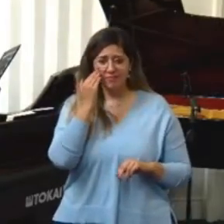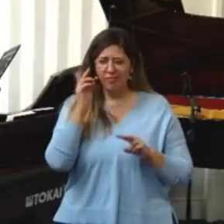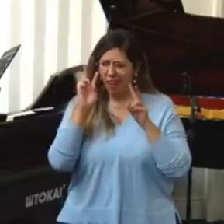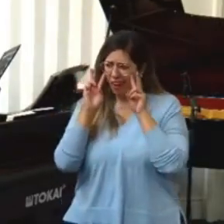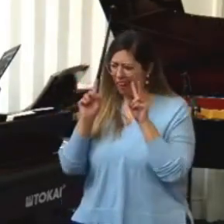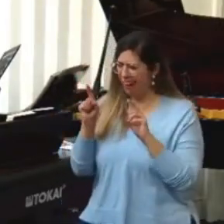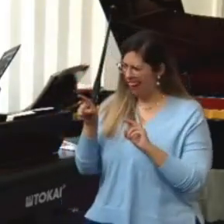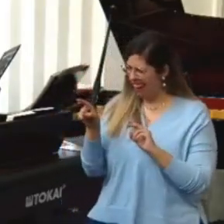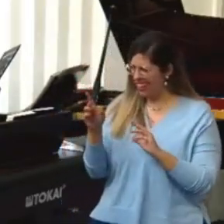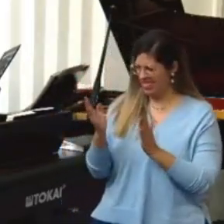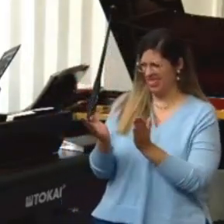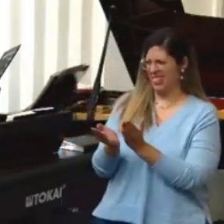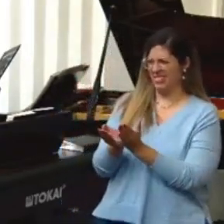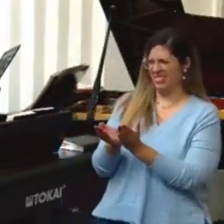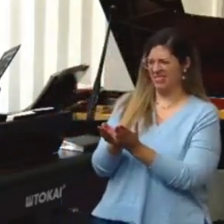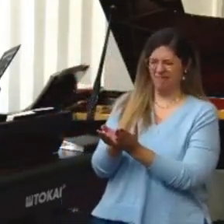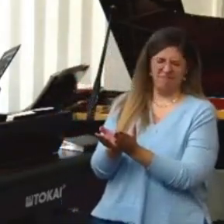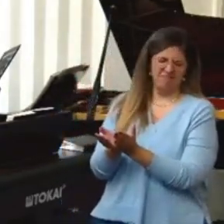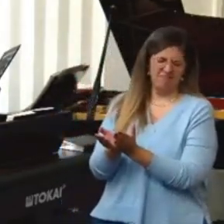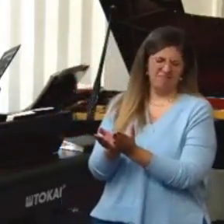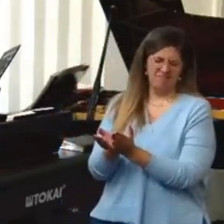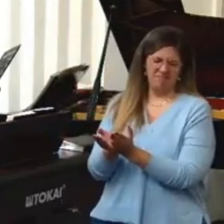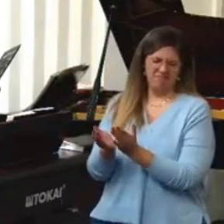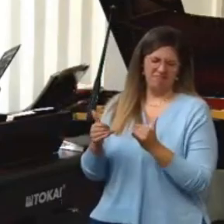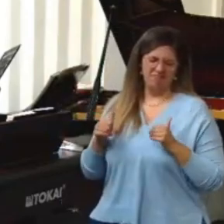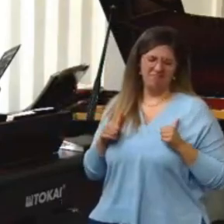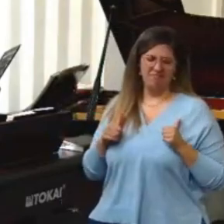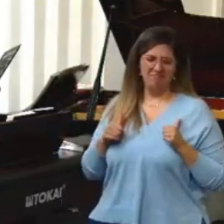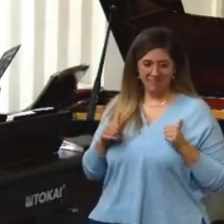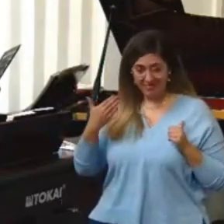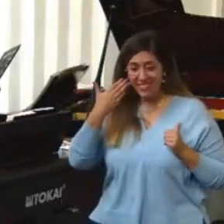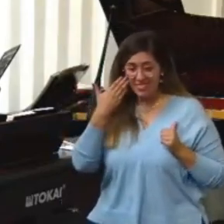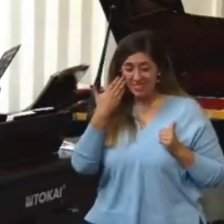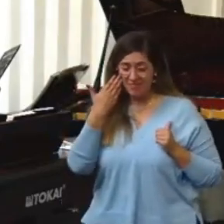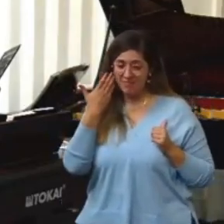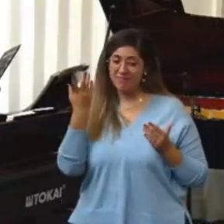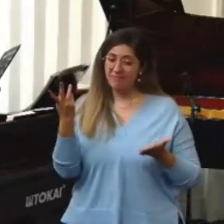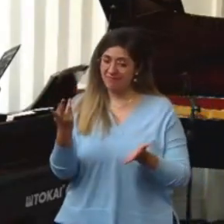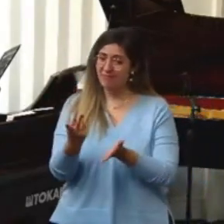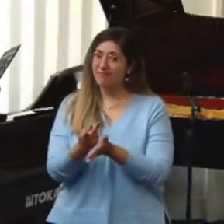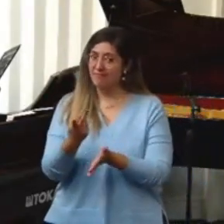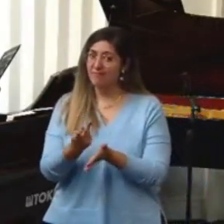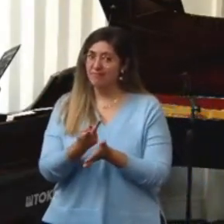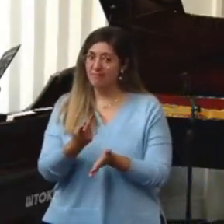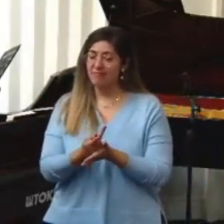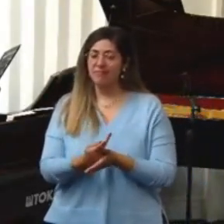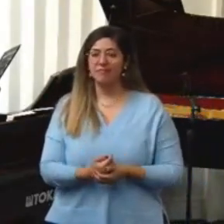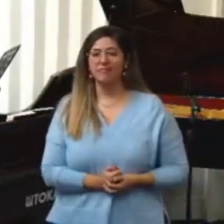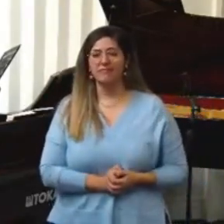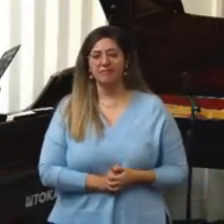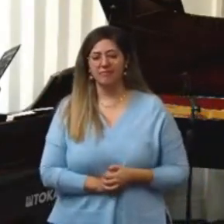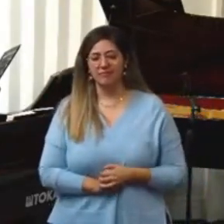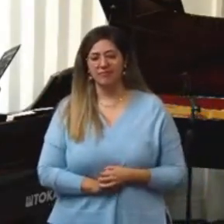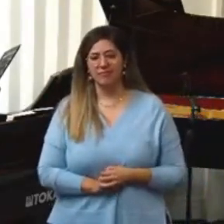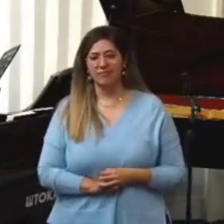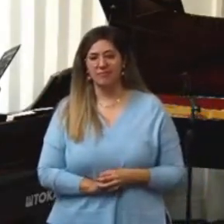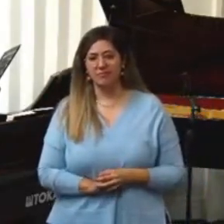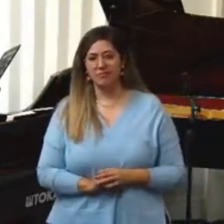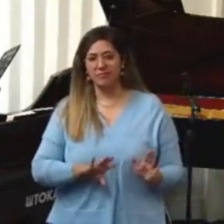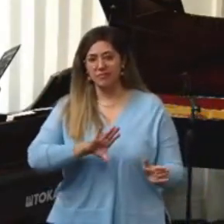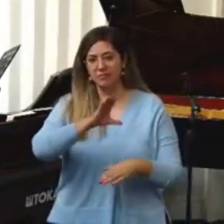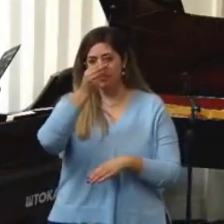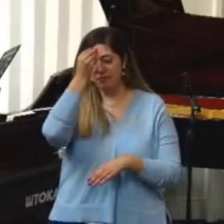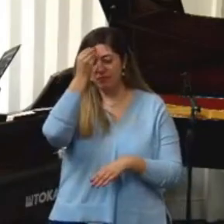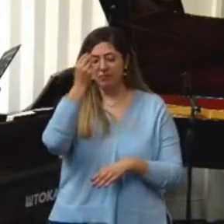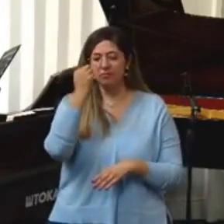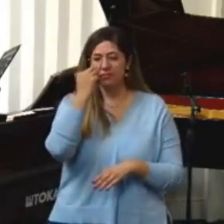No Salmo 79, nós temos uma outra expressão, uma pergunta que os povos fazem. Porque diriam as nações: onde está o